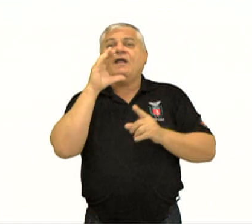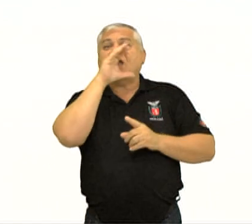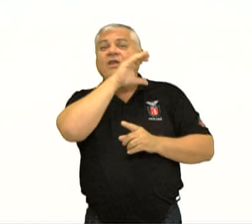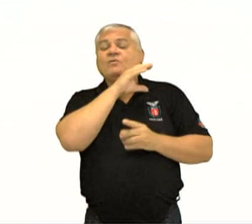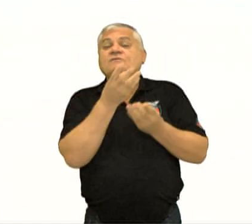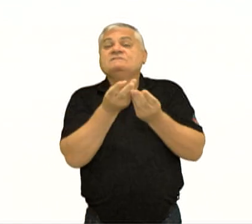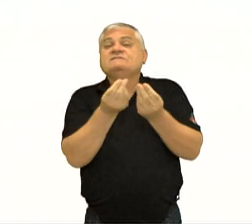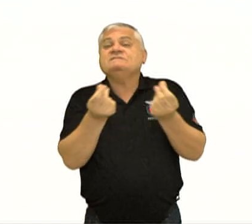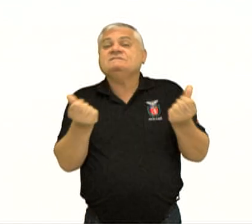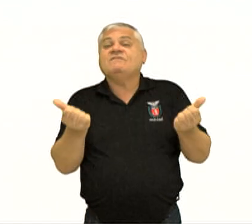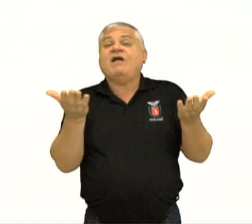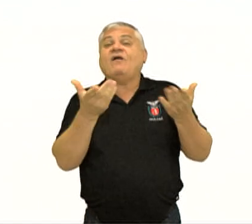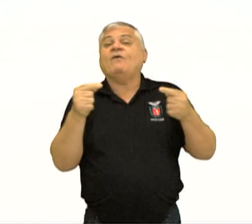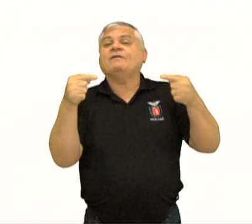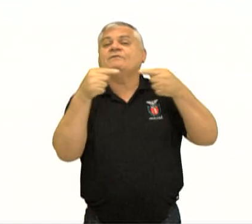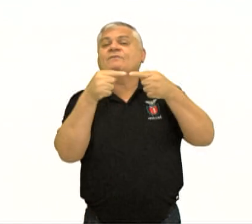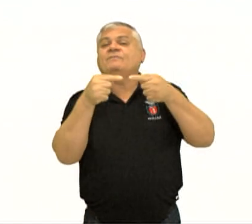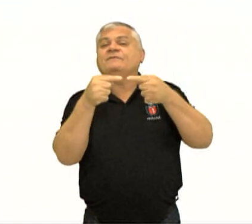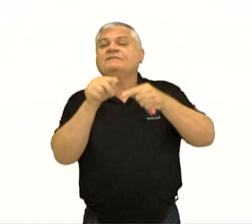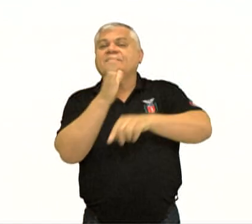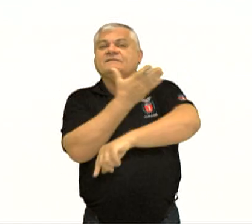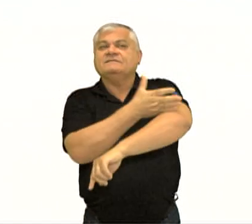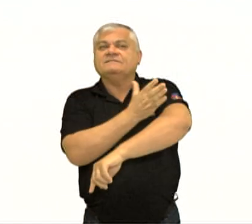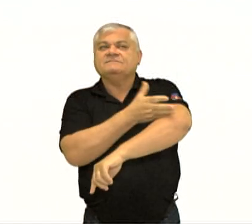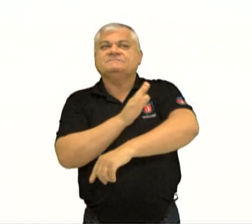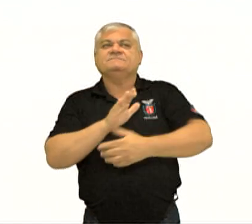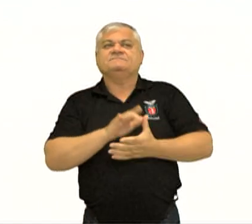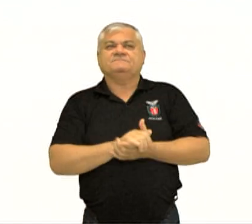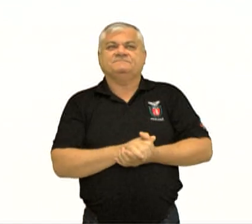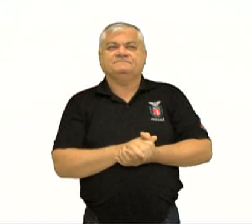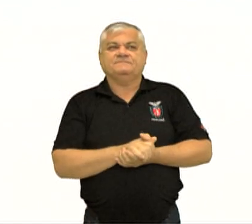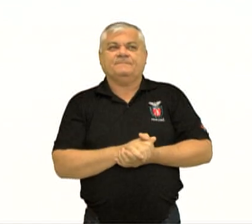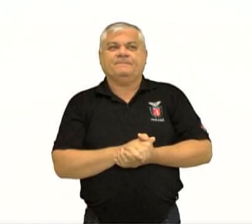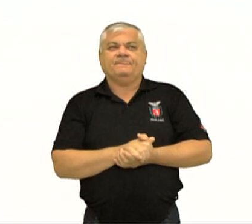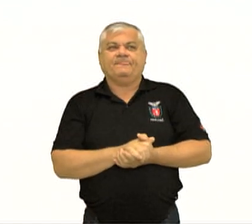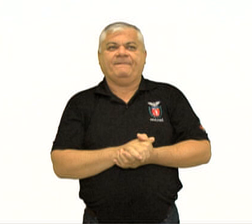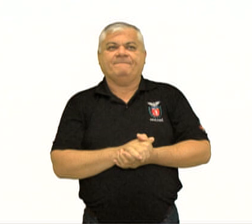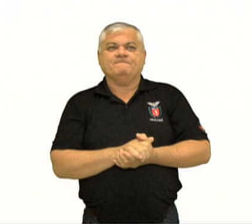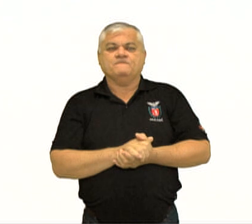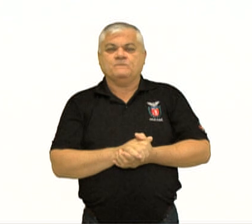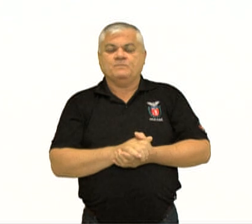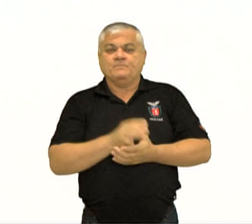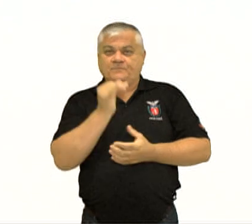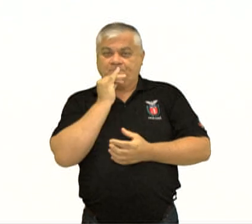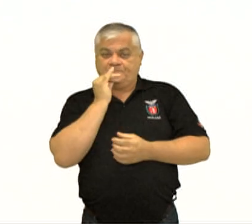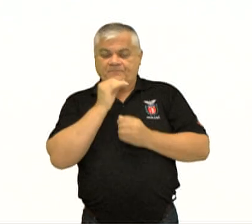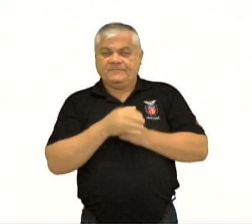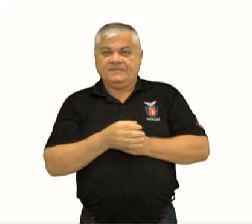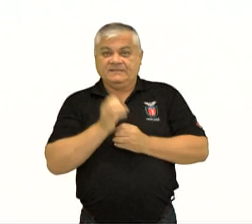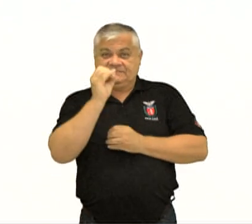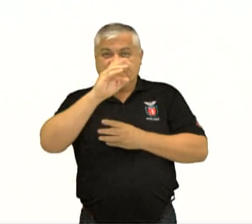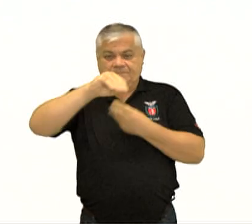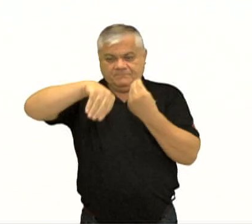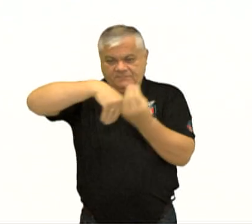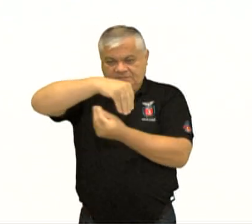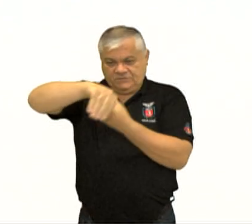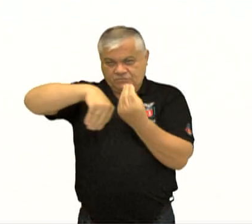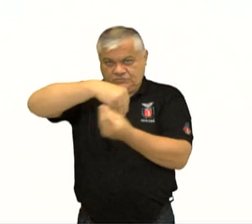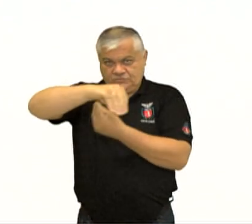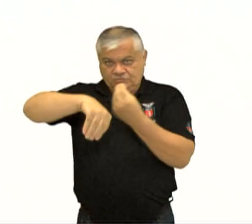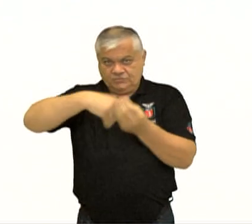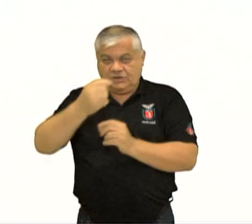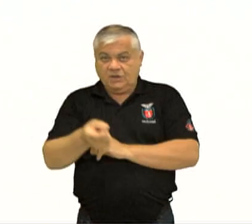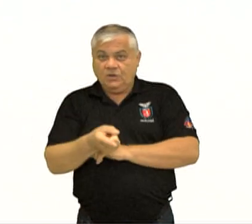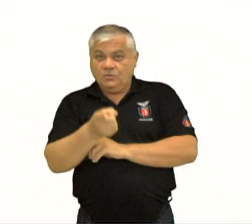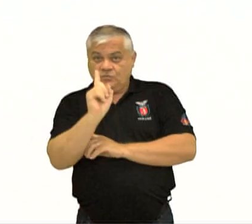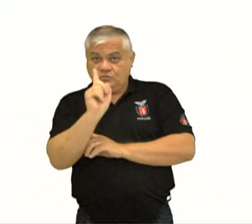agora vamos aplicar no exercício. Esse exercício ele fala o seguinte: quando misturamos 1